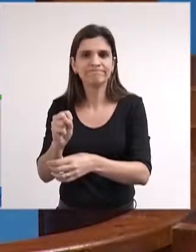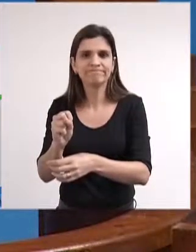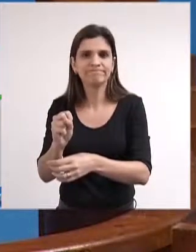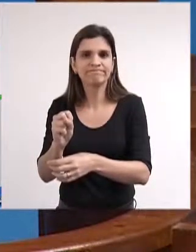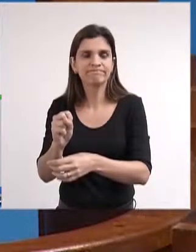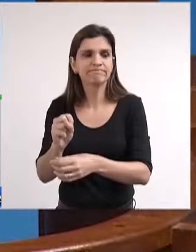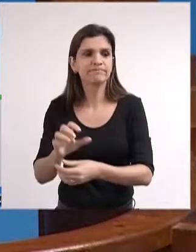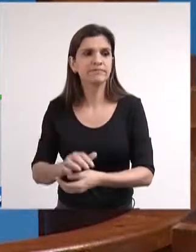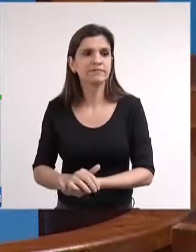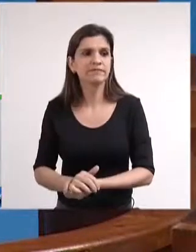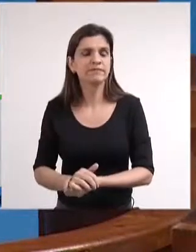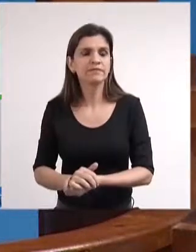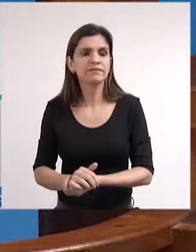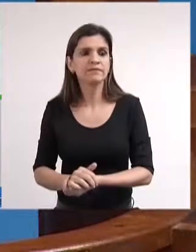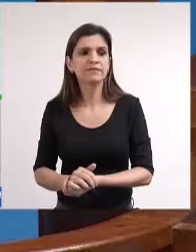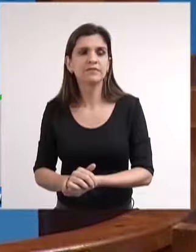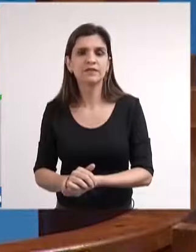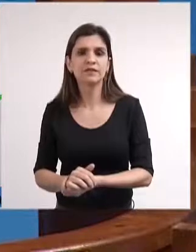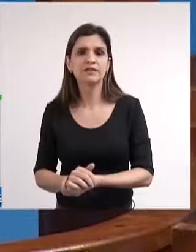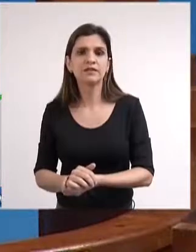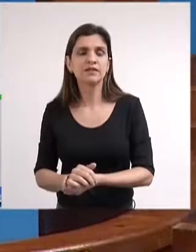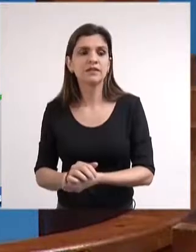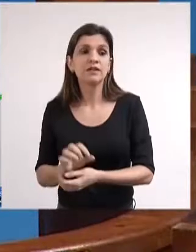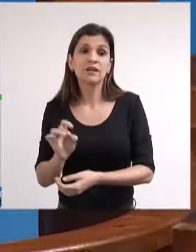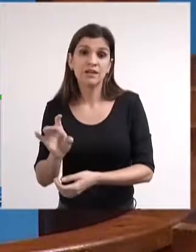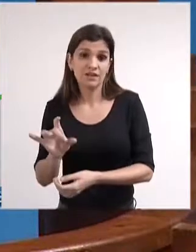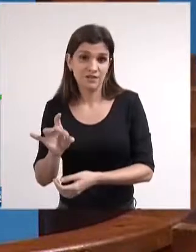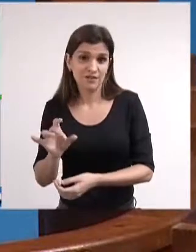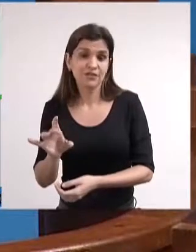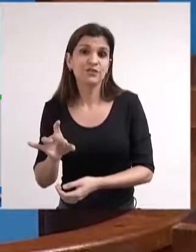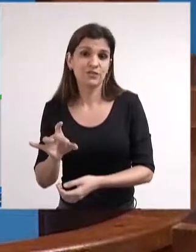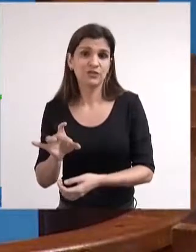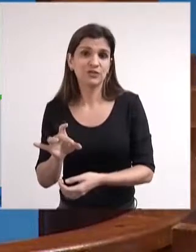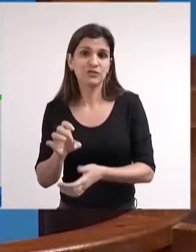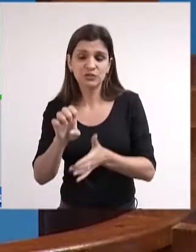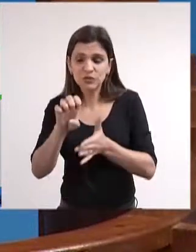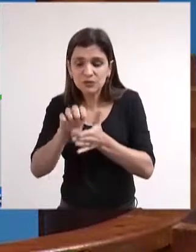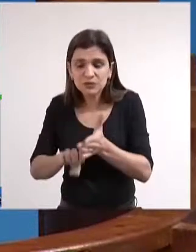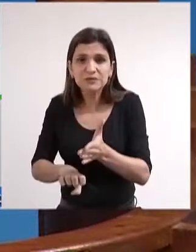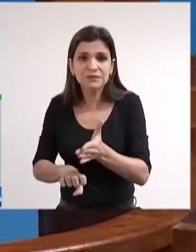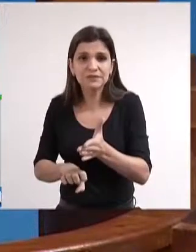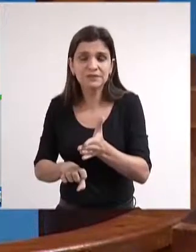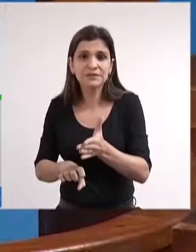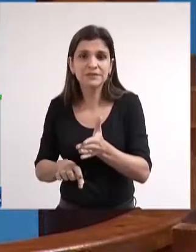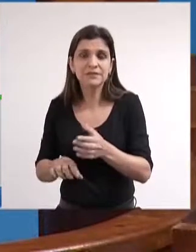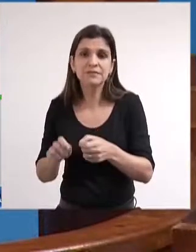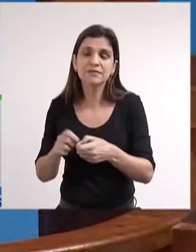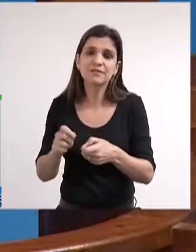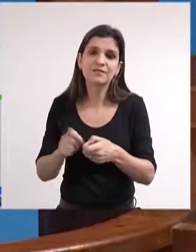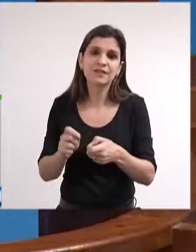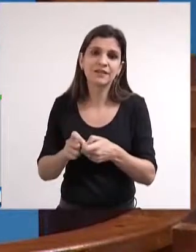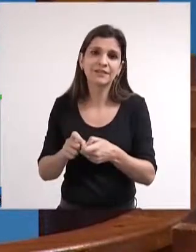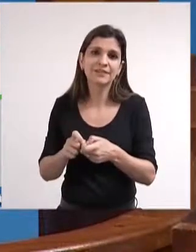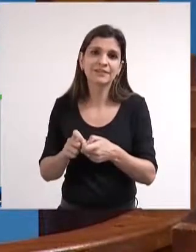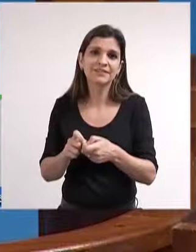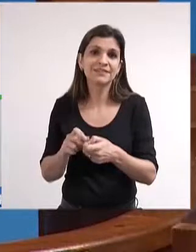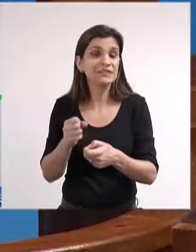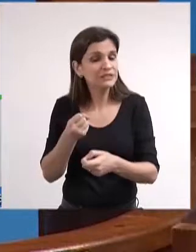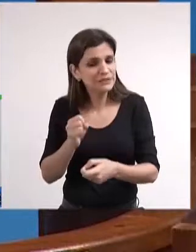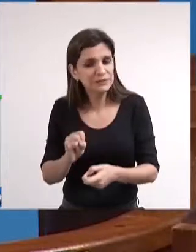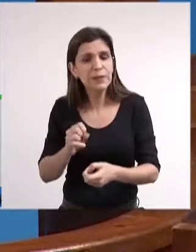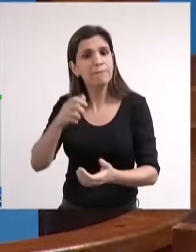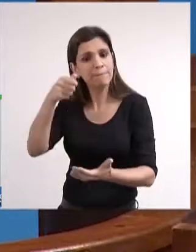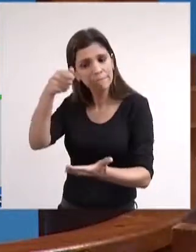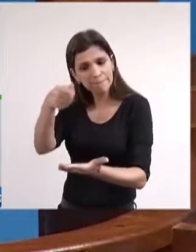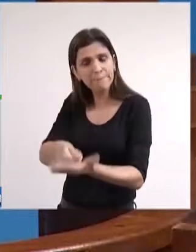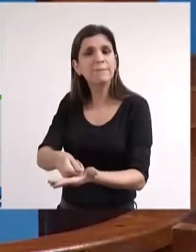Apenas irá conseguir se pagar no particular. E a gente sabe, evidentemente, que